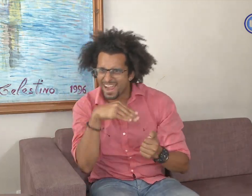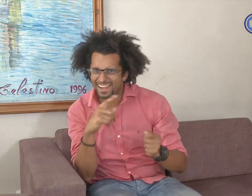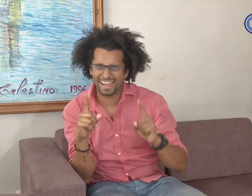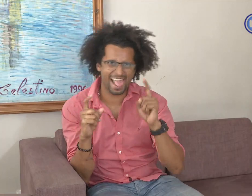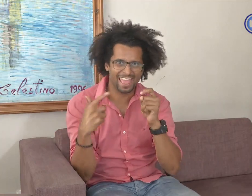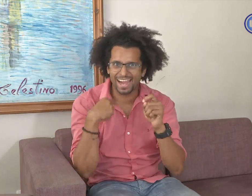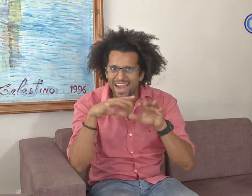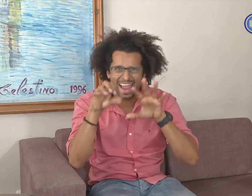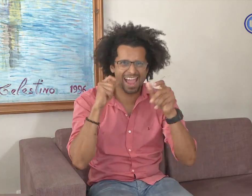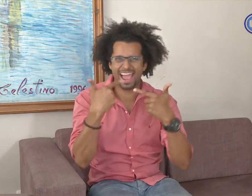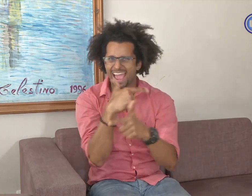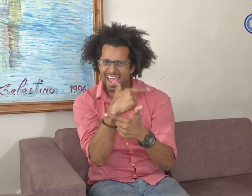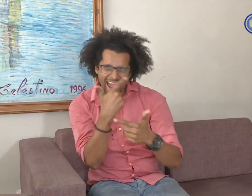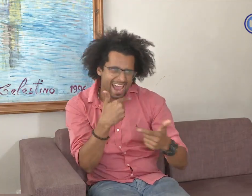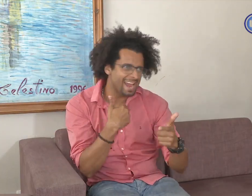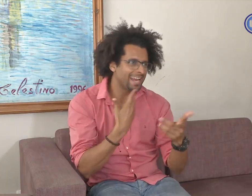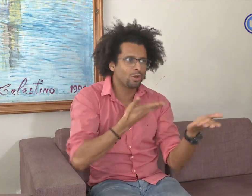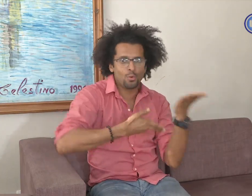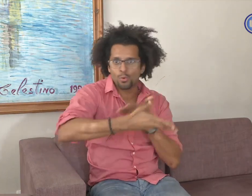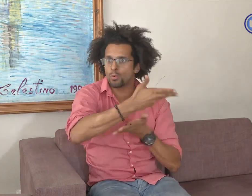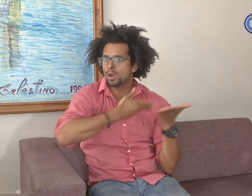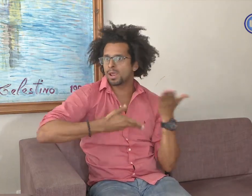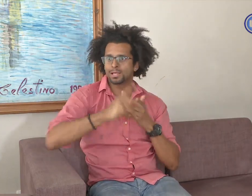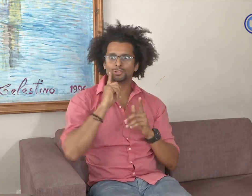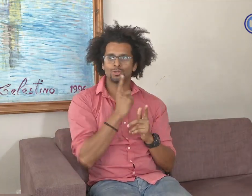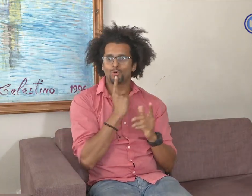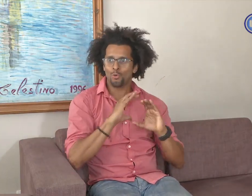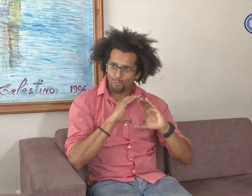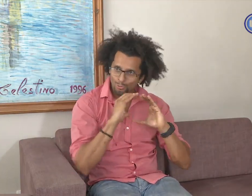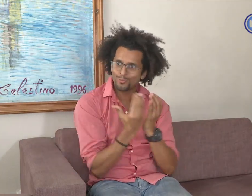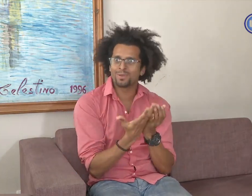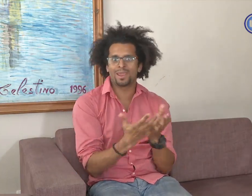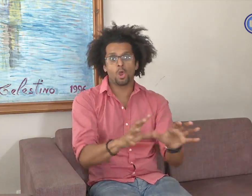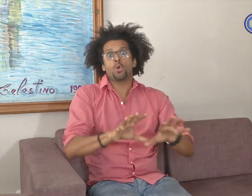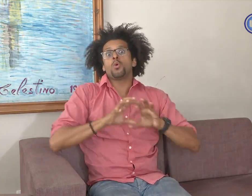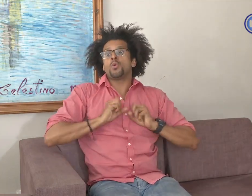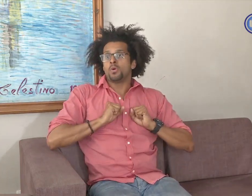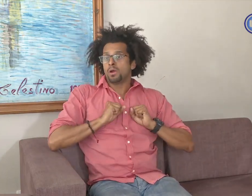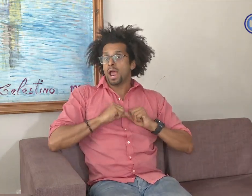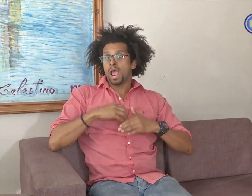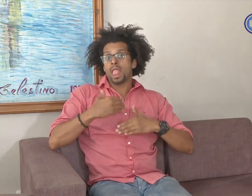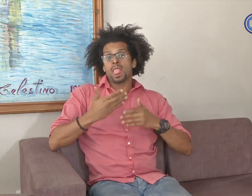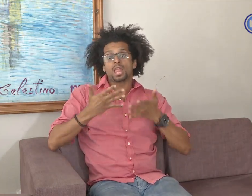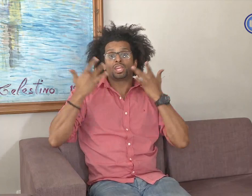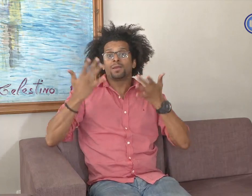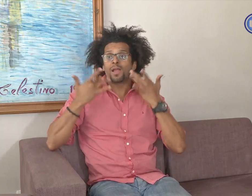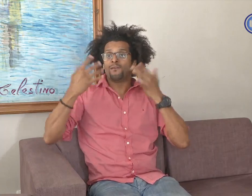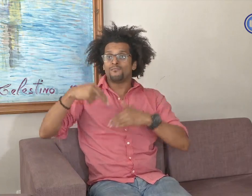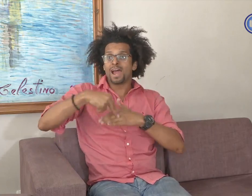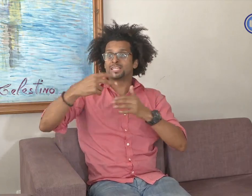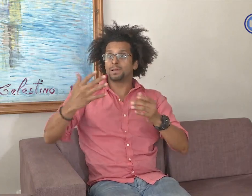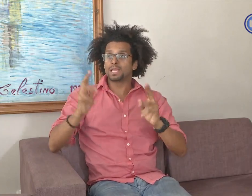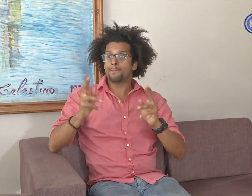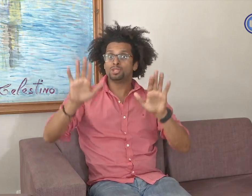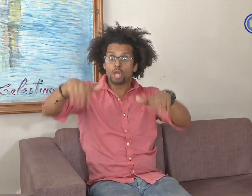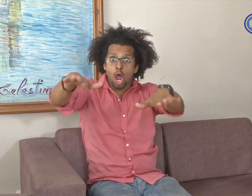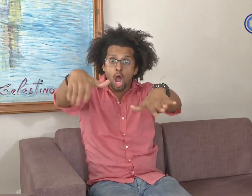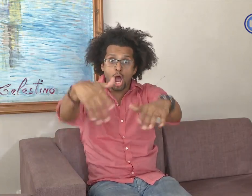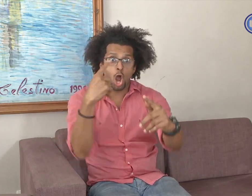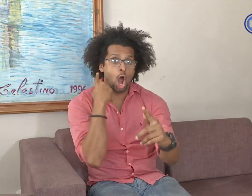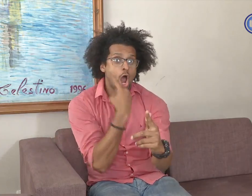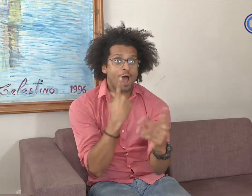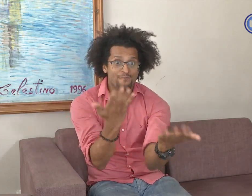dos personagens, a maldade e assim por diante. Então, isso foi me ajudando dentro da comunidade surda. Então, eu